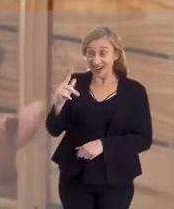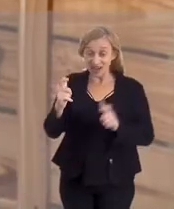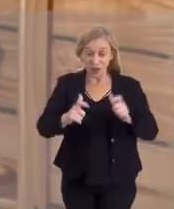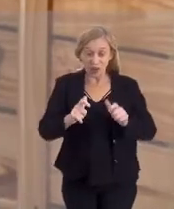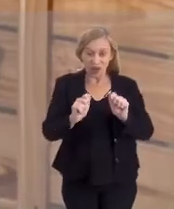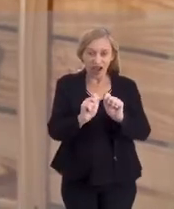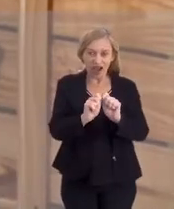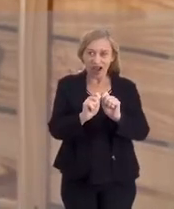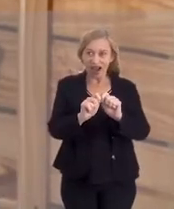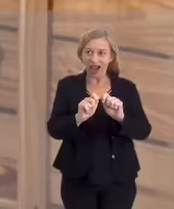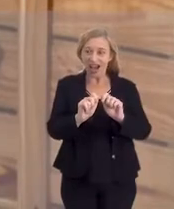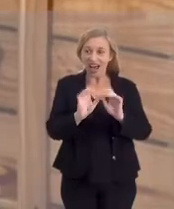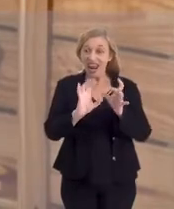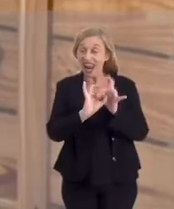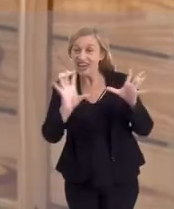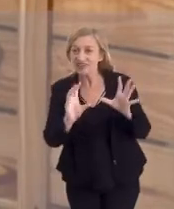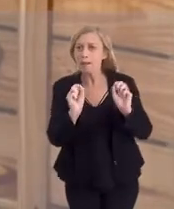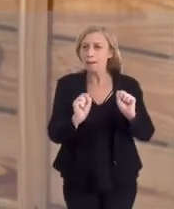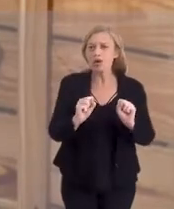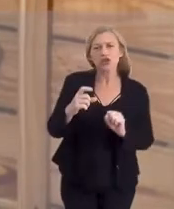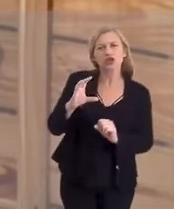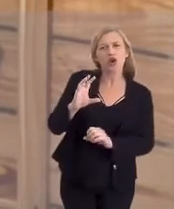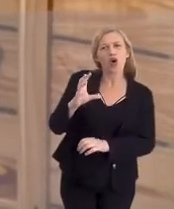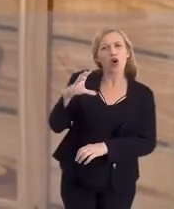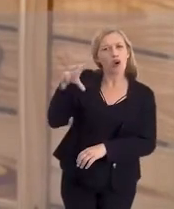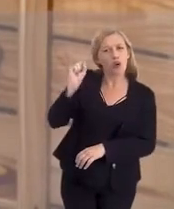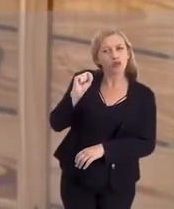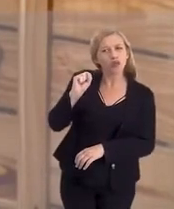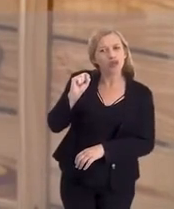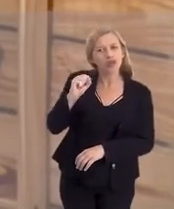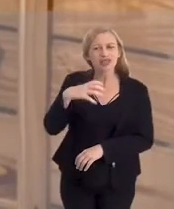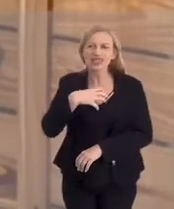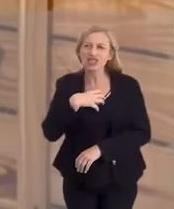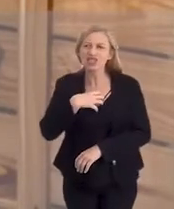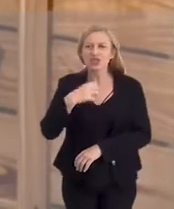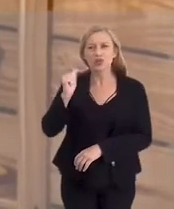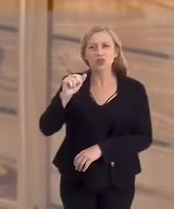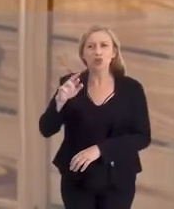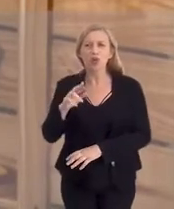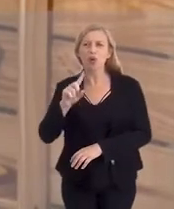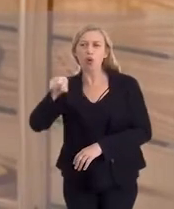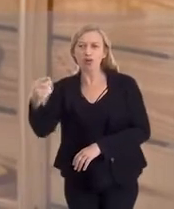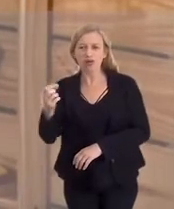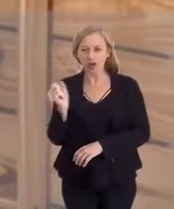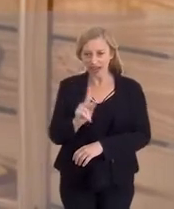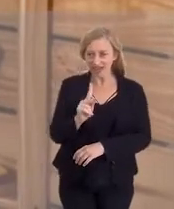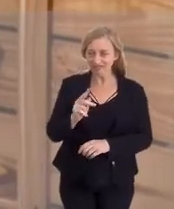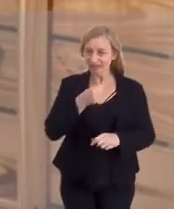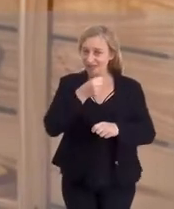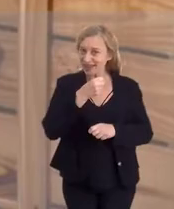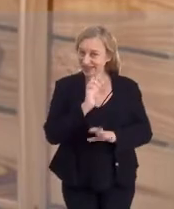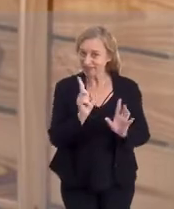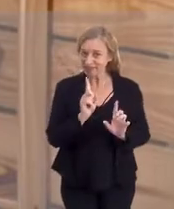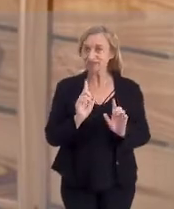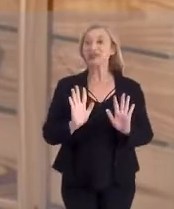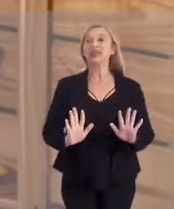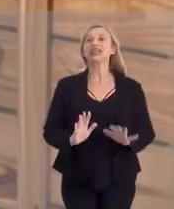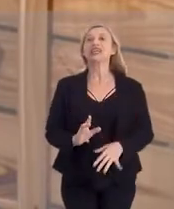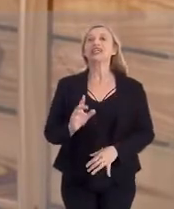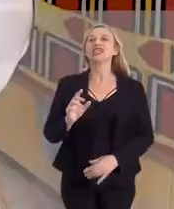da Cristiane, que é um ambiente aberto. Então vocês podem ouvir um som ou outro, mas que não vai atrapalhar a nossa entrevista, ok?